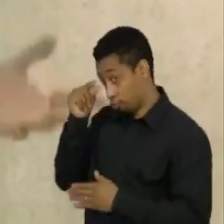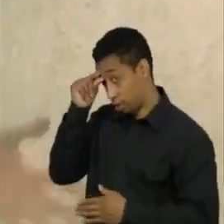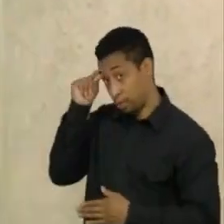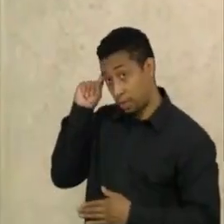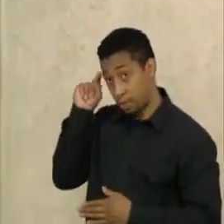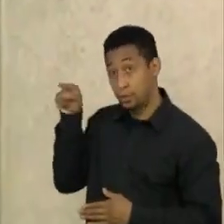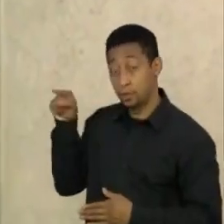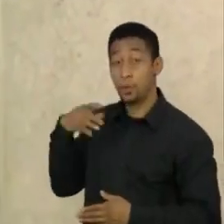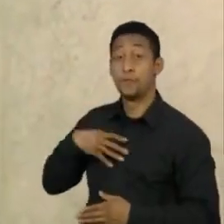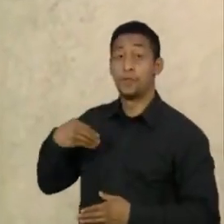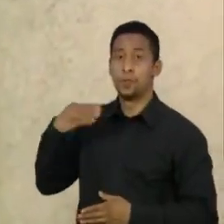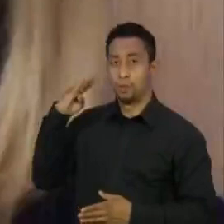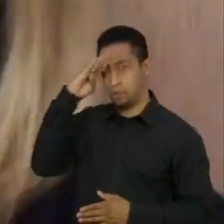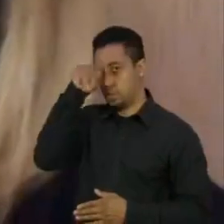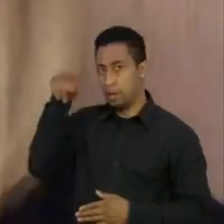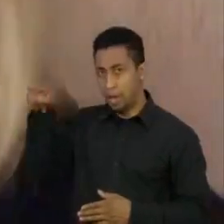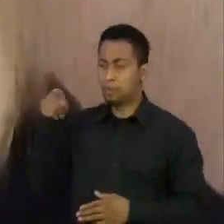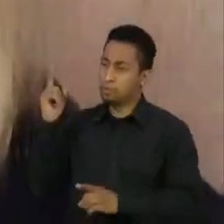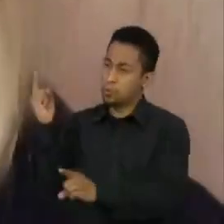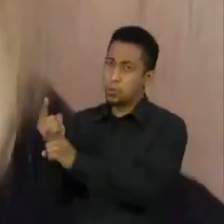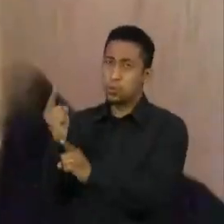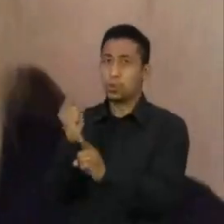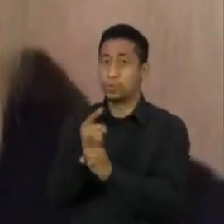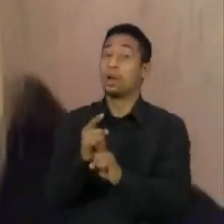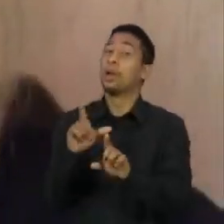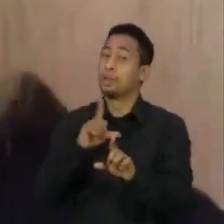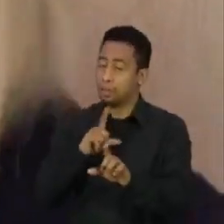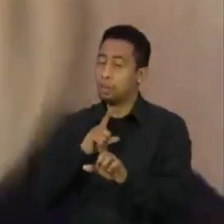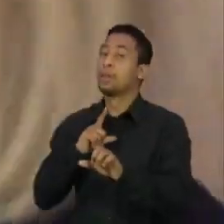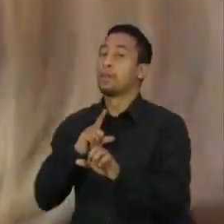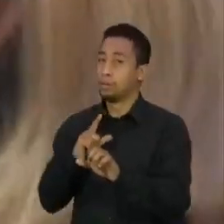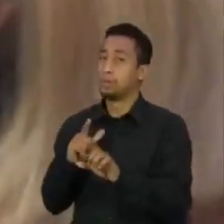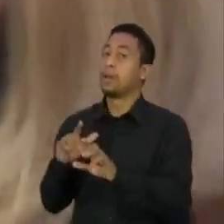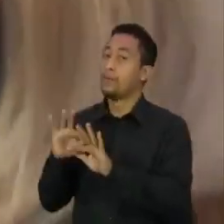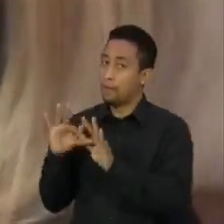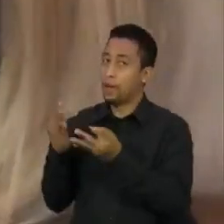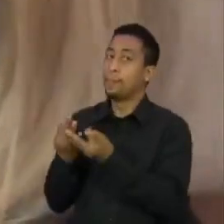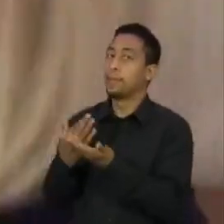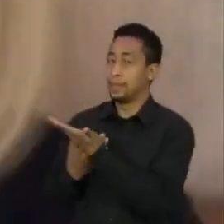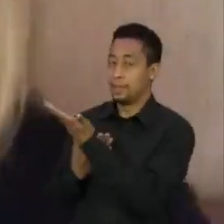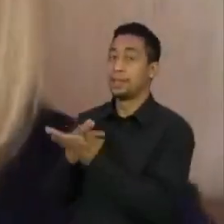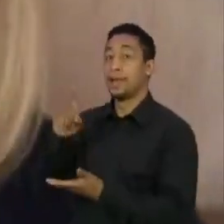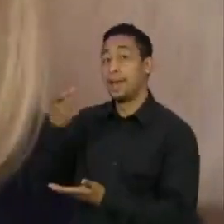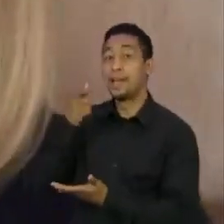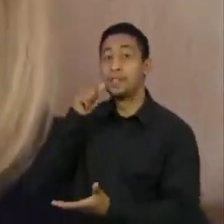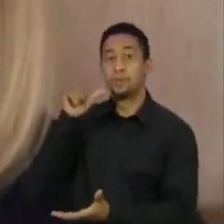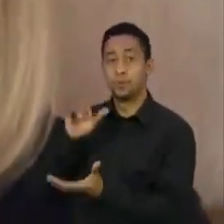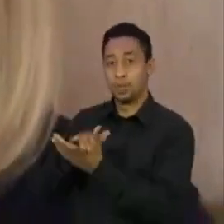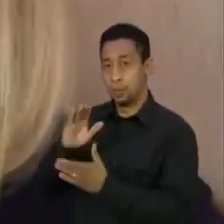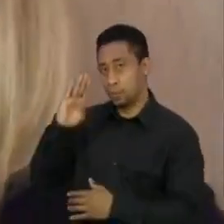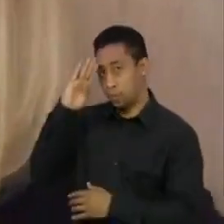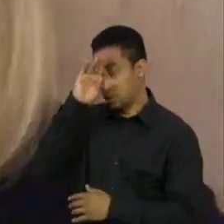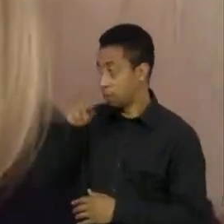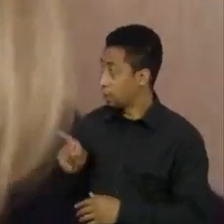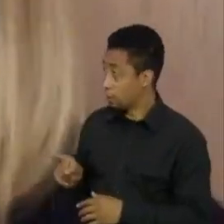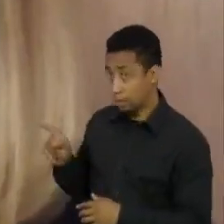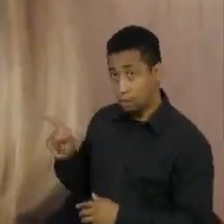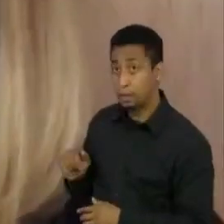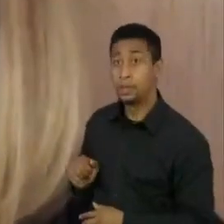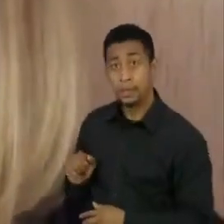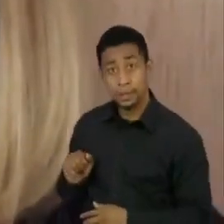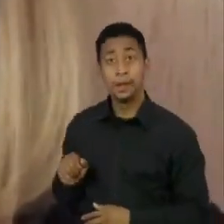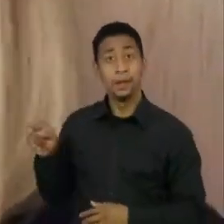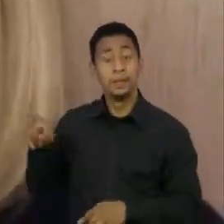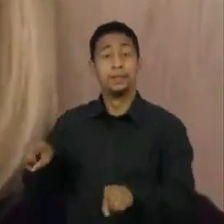que tinham outra ocupação estão parentes de Ana Cristina Vale ex-mulher de Jair bolsonaro ela também